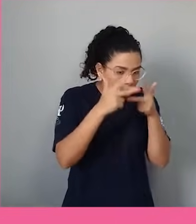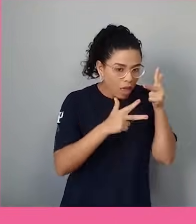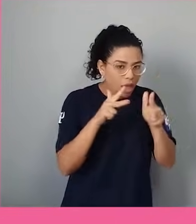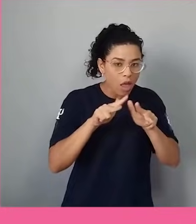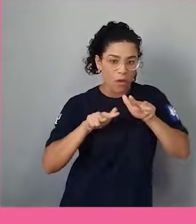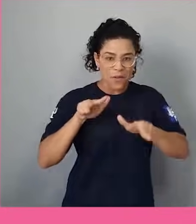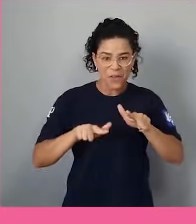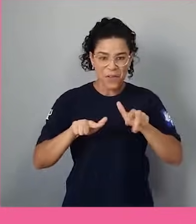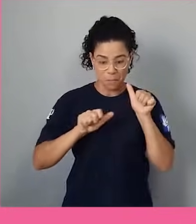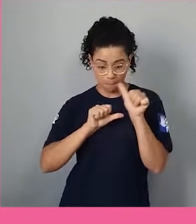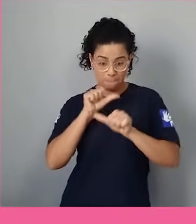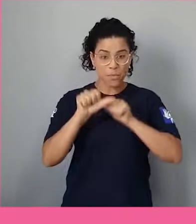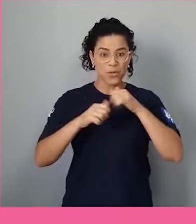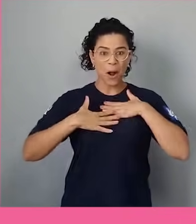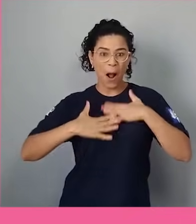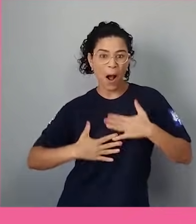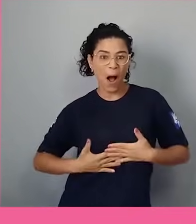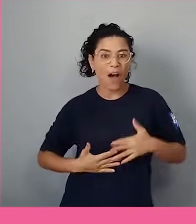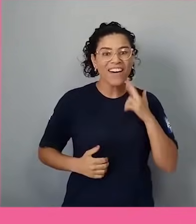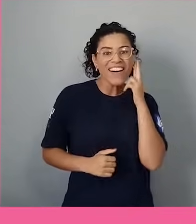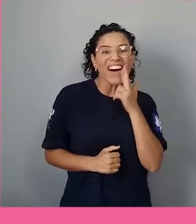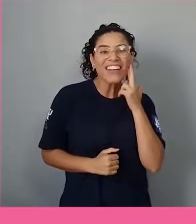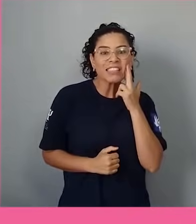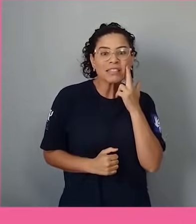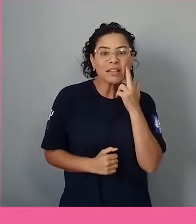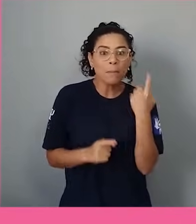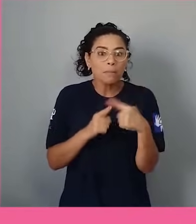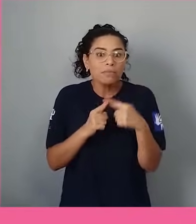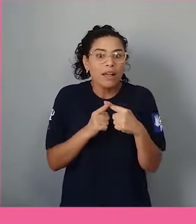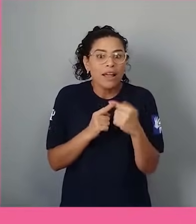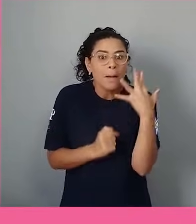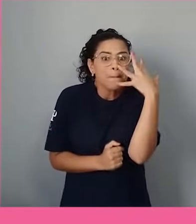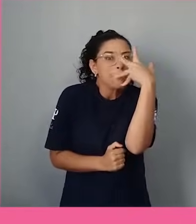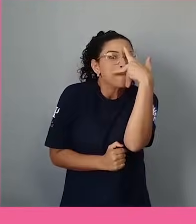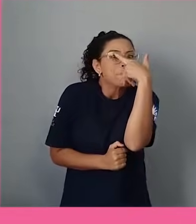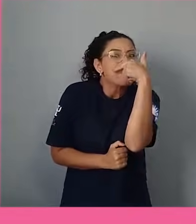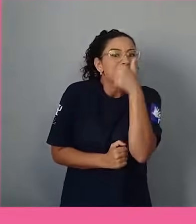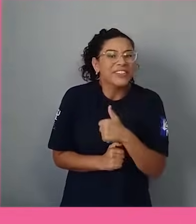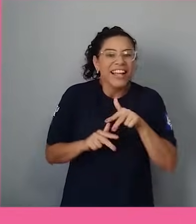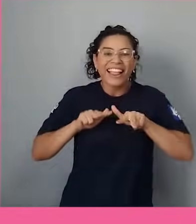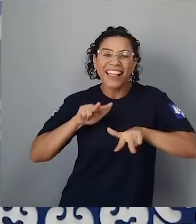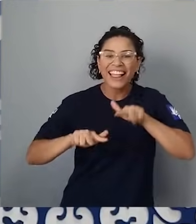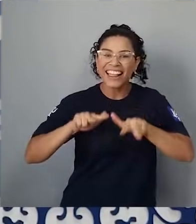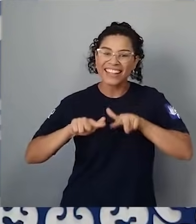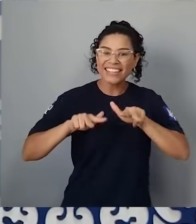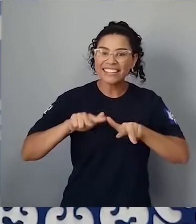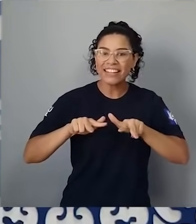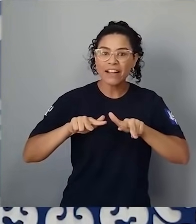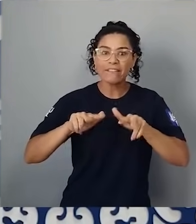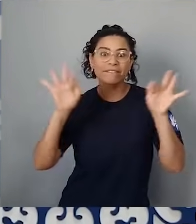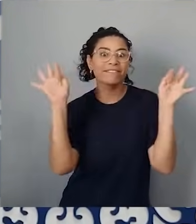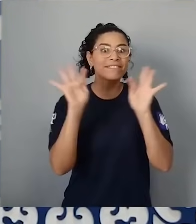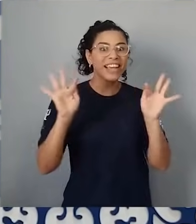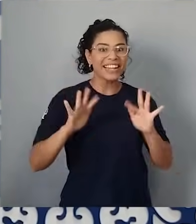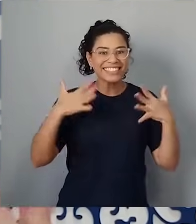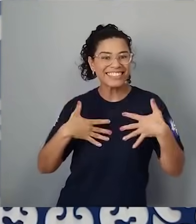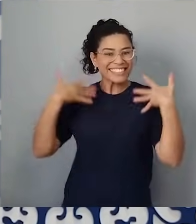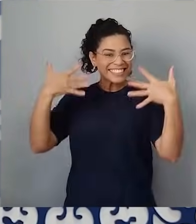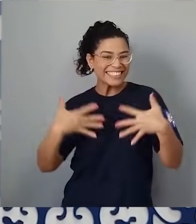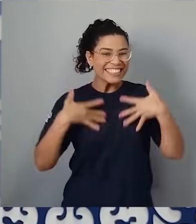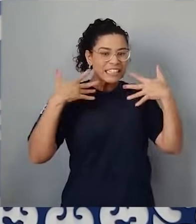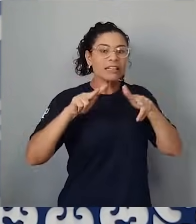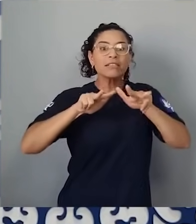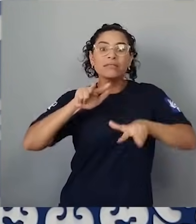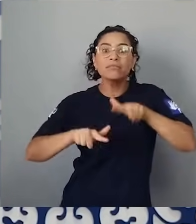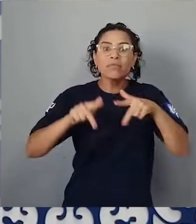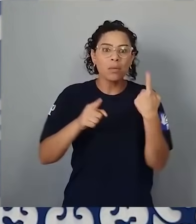que ele achava mais bonito de todos. E saiu para o sol contente da vida. O camaleão estava contente porque havia